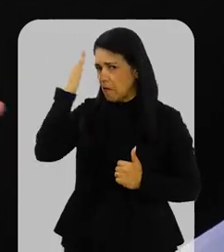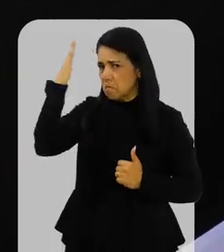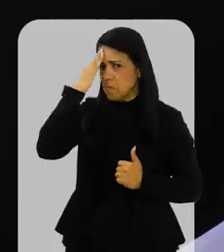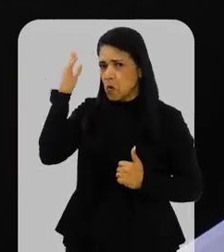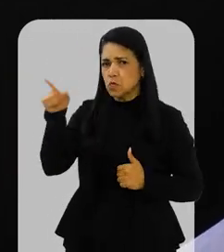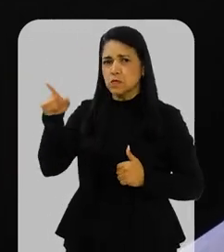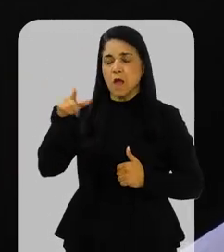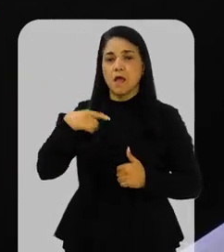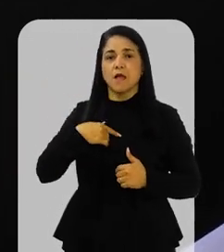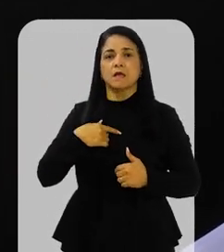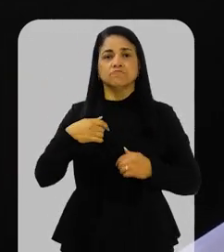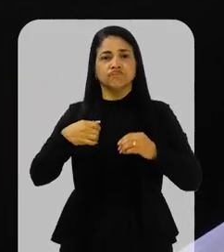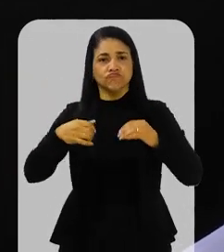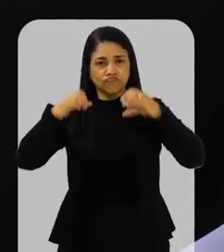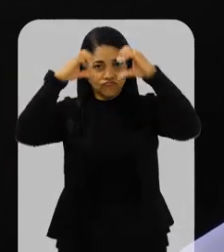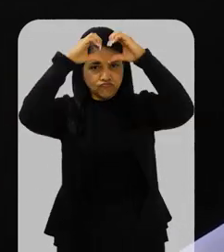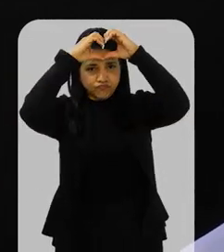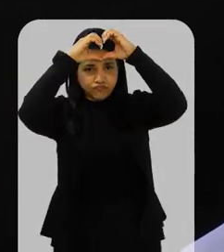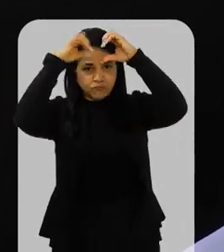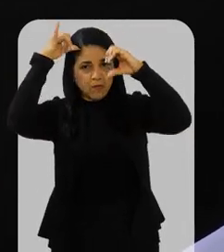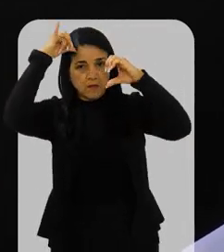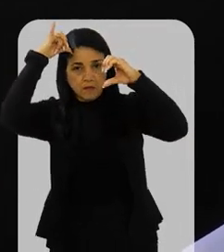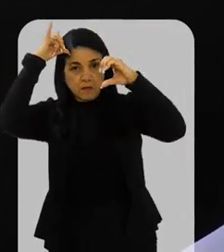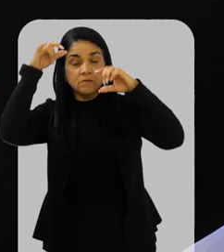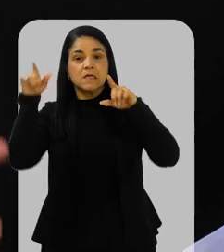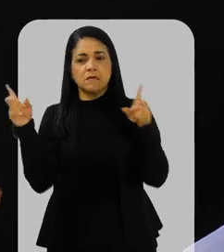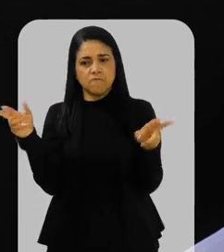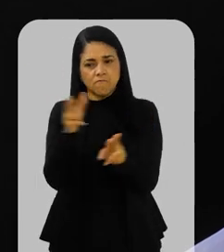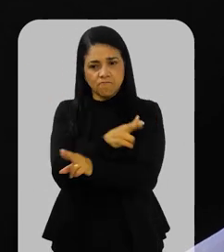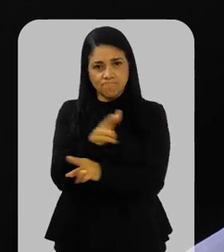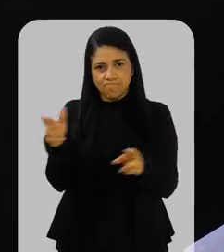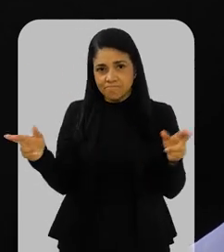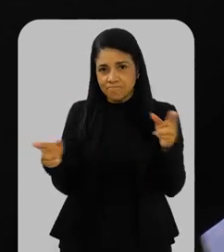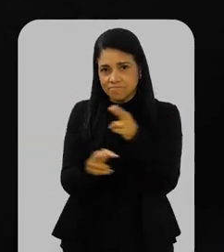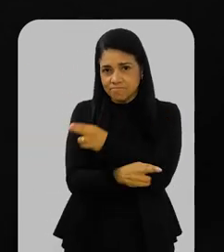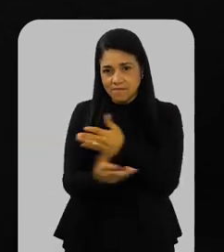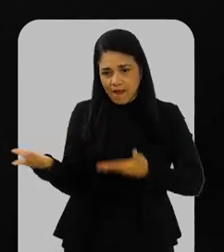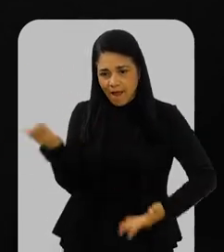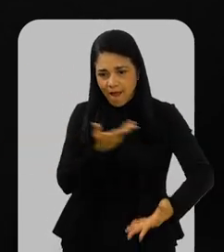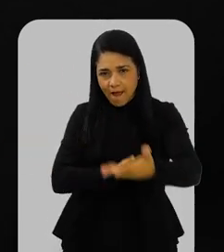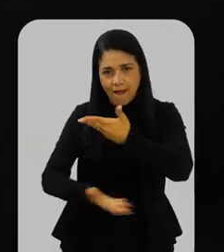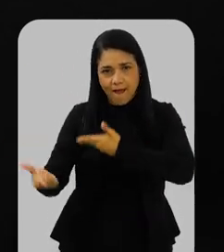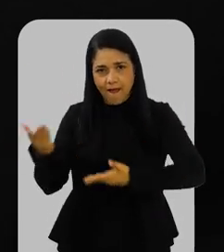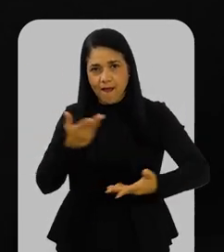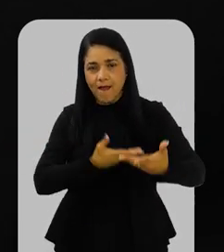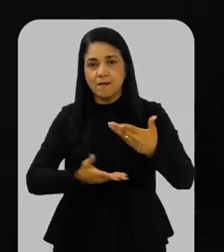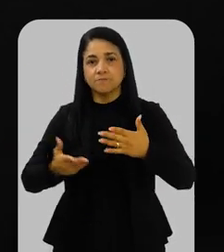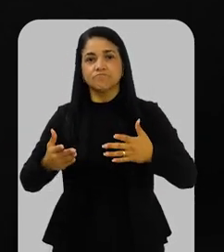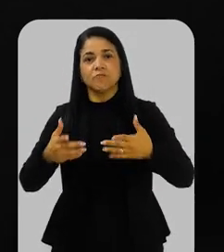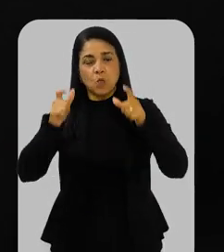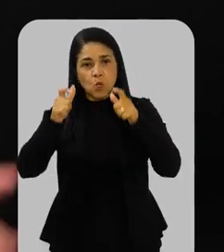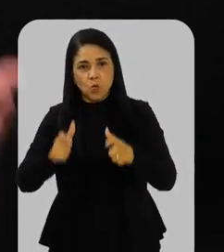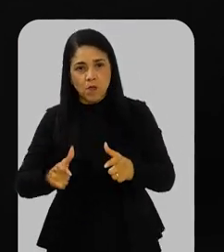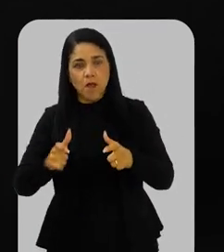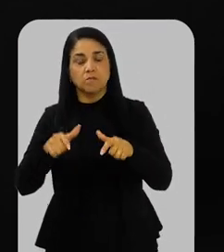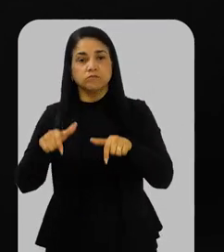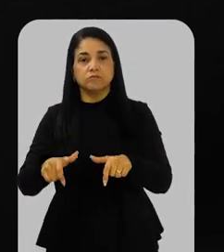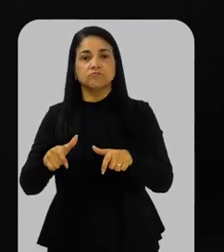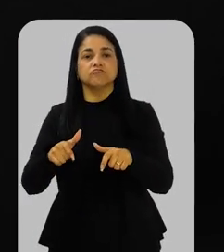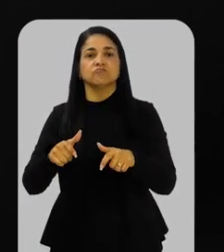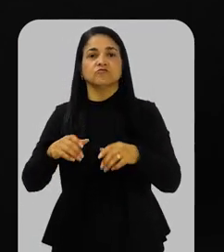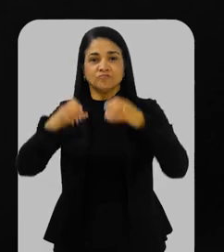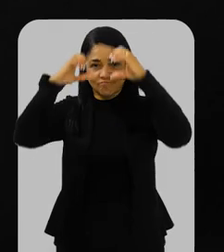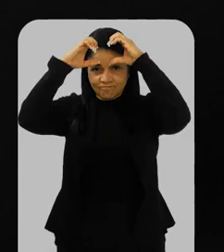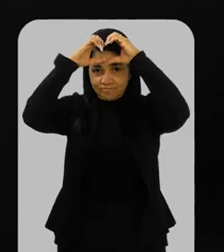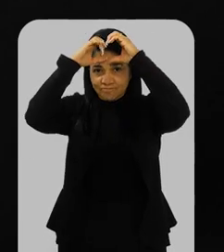mas ele tem um fluxo muito incrível entre os dois bois. Dá nome ao galpão, né, onde os artistas do Caprichoso trabalham. E Seu Jair vem para o